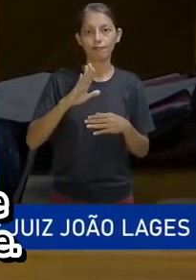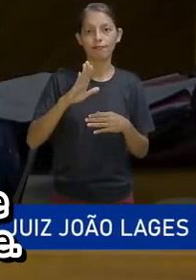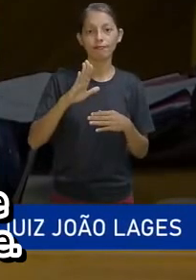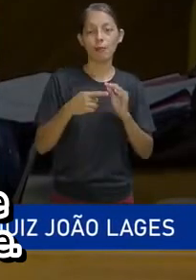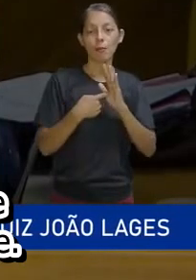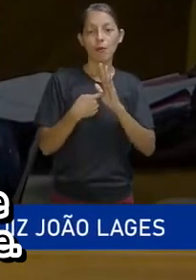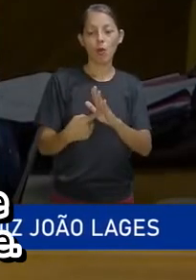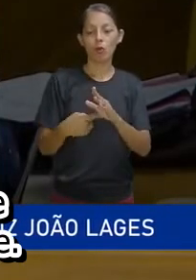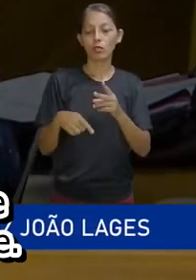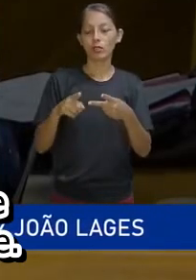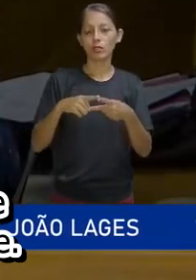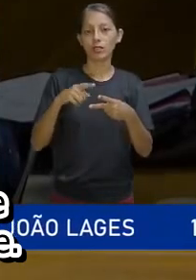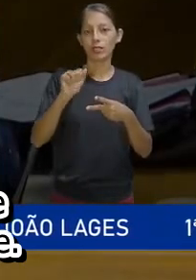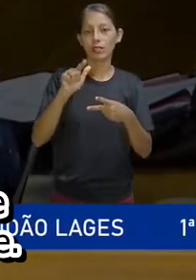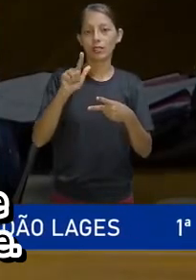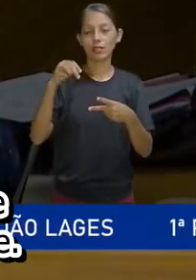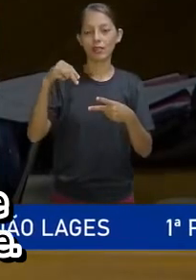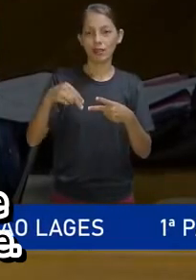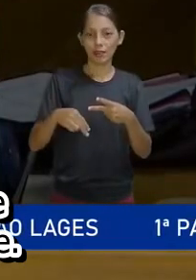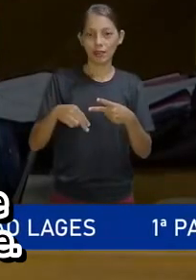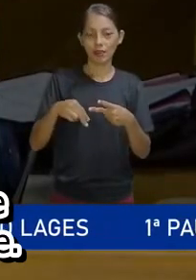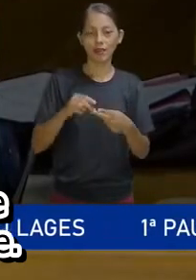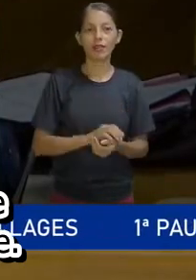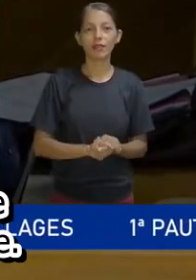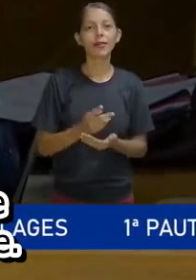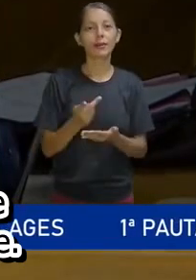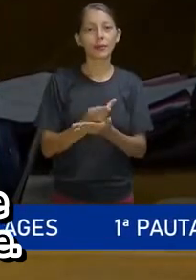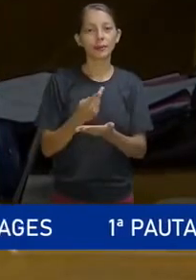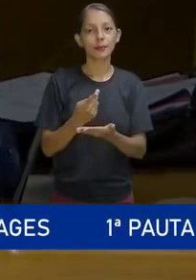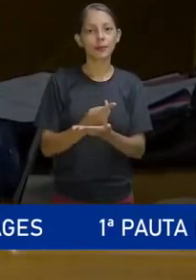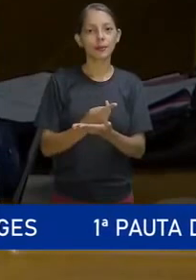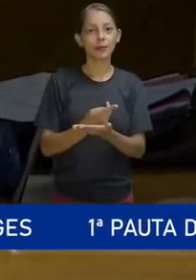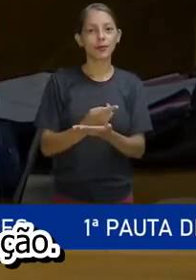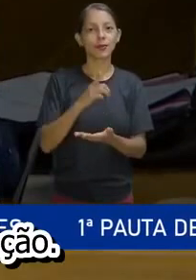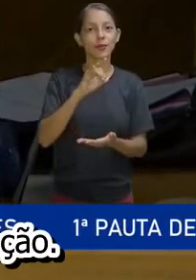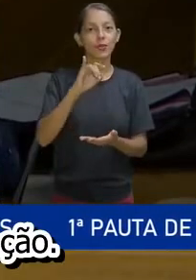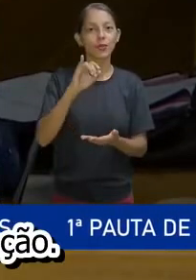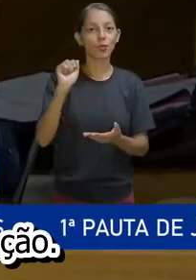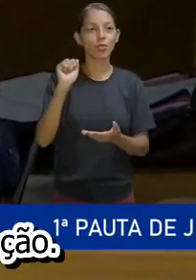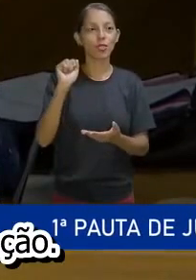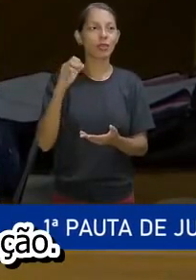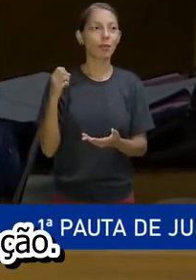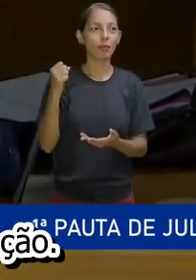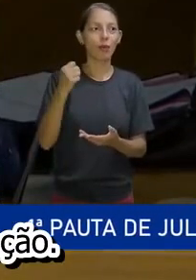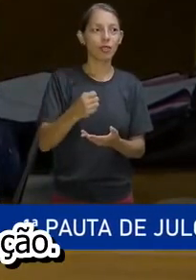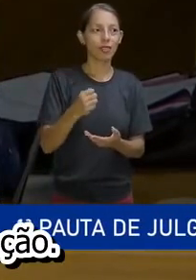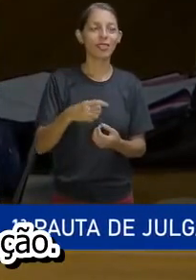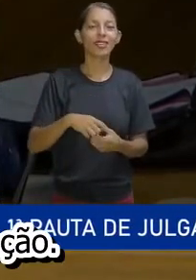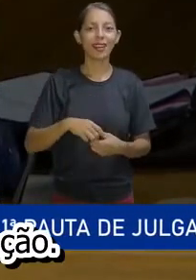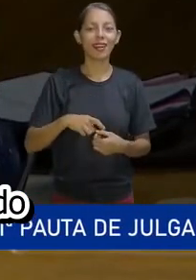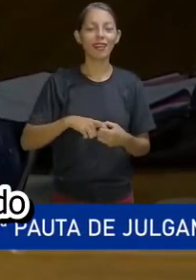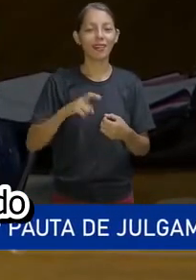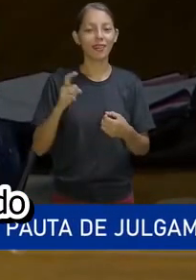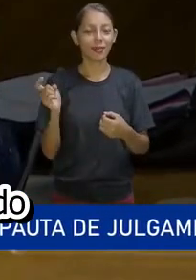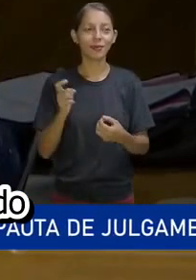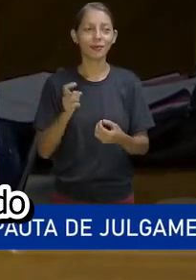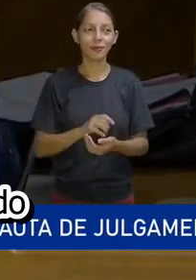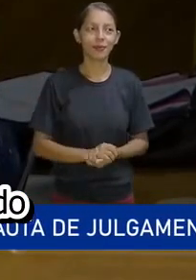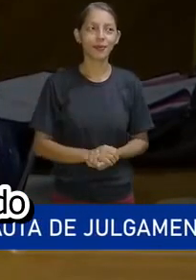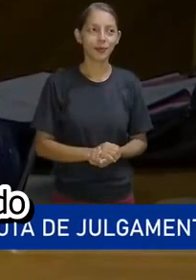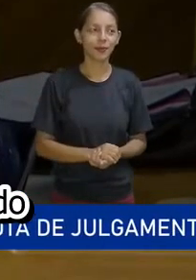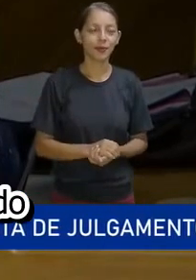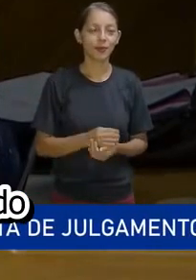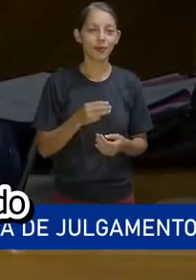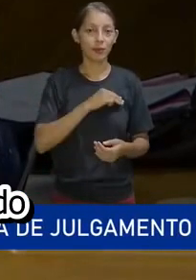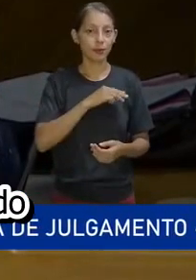encontrava-se desfiliado na data da decisão e na data da posse. Os demais agravados não apresentaram manifestação. O